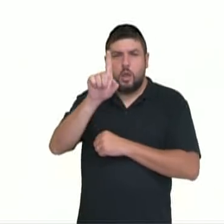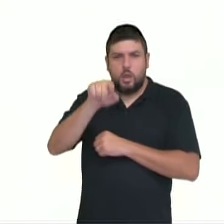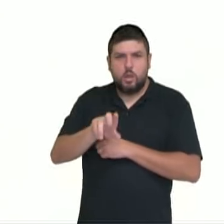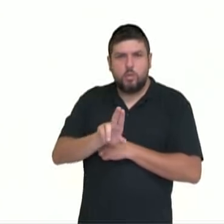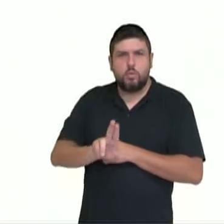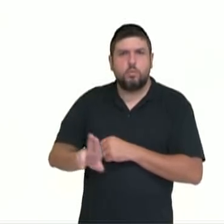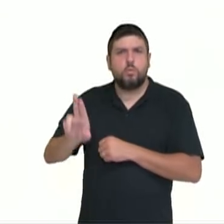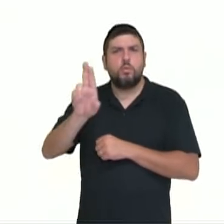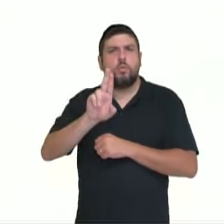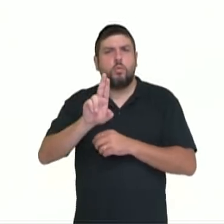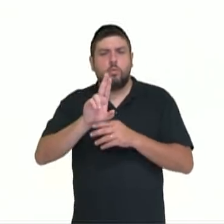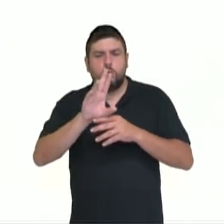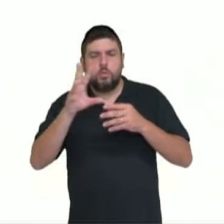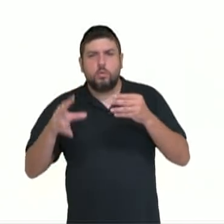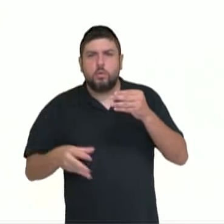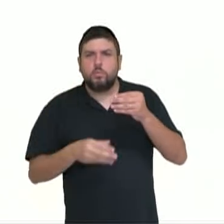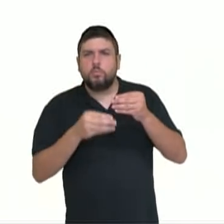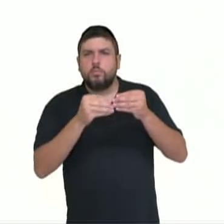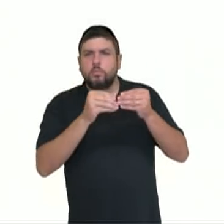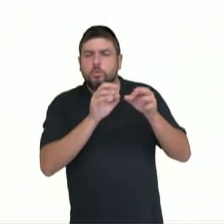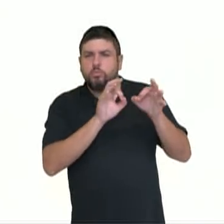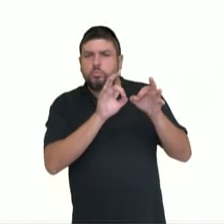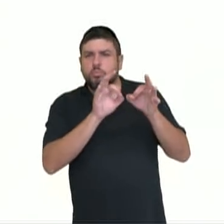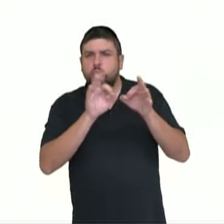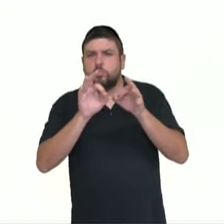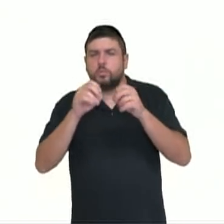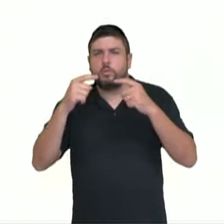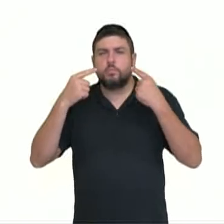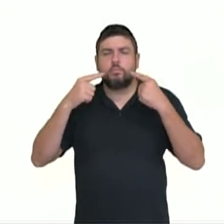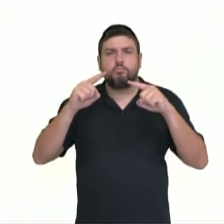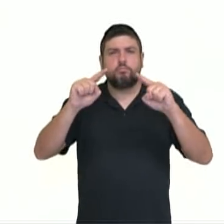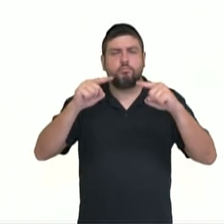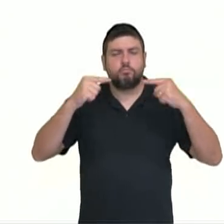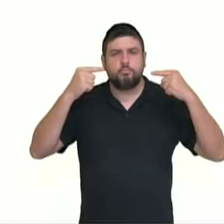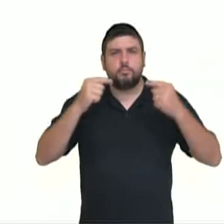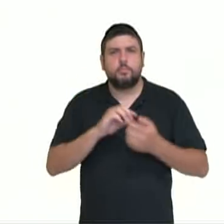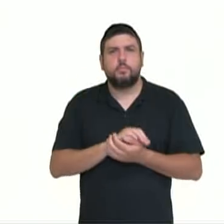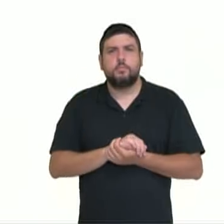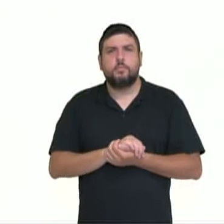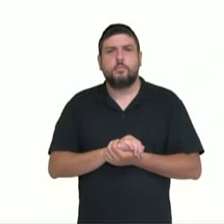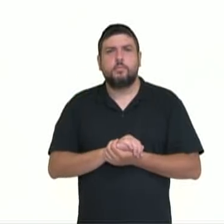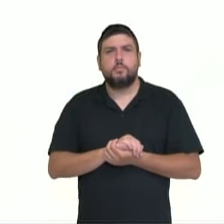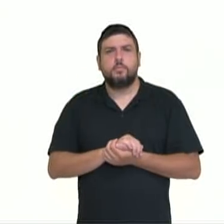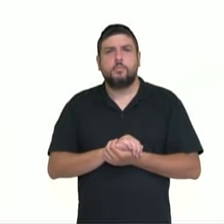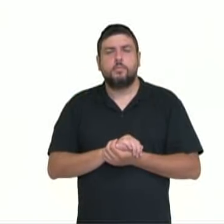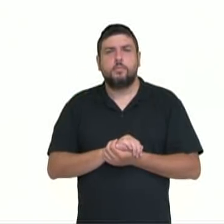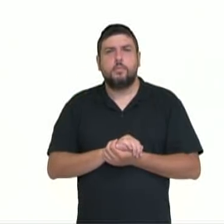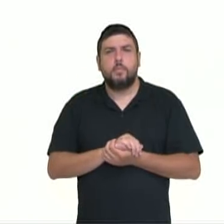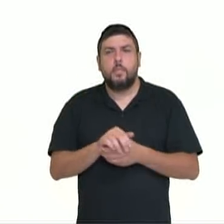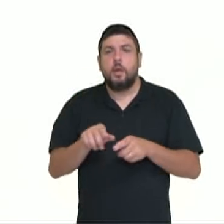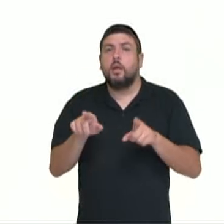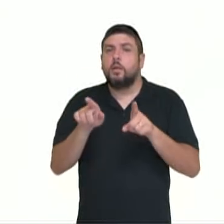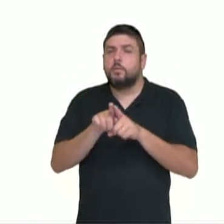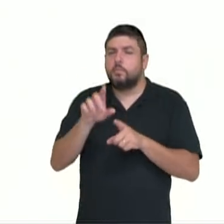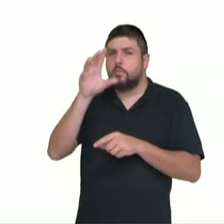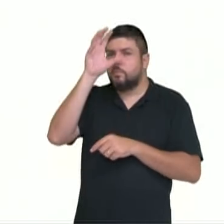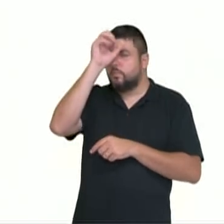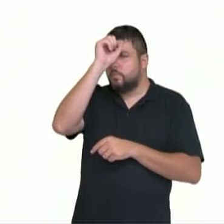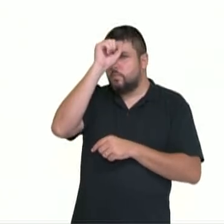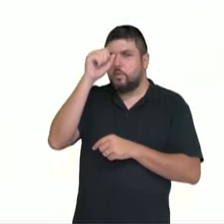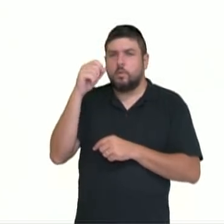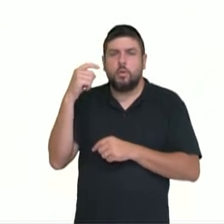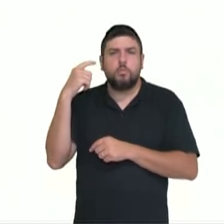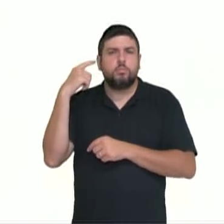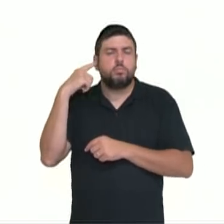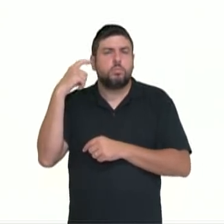utilizado na composição musical. Vimos também que o ruído, ele pode ser